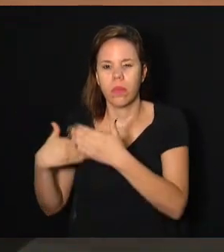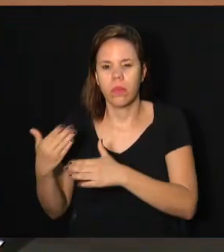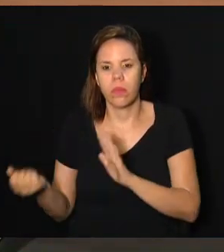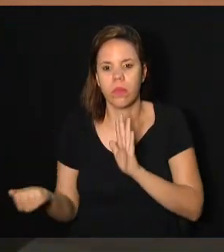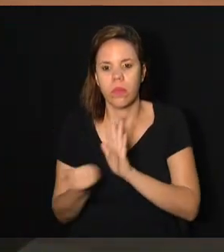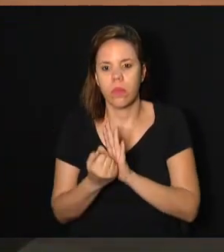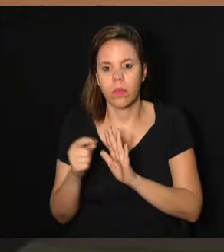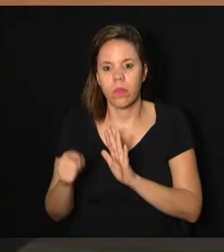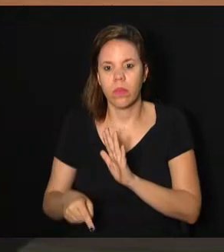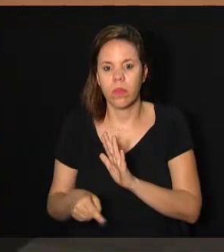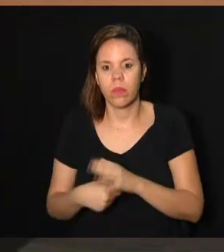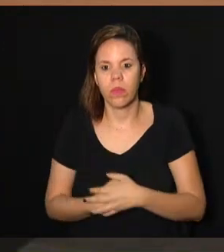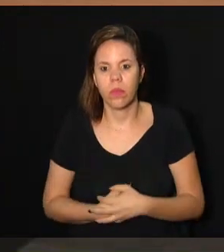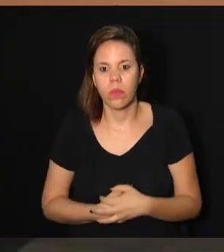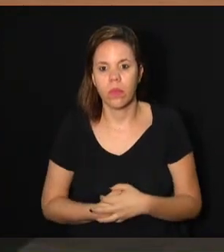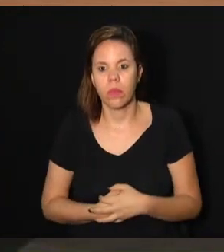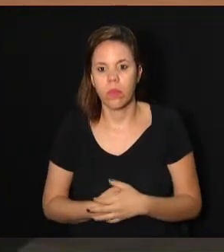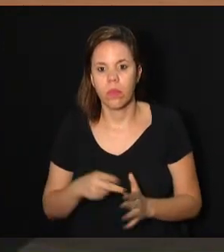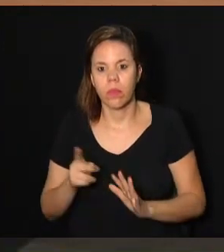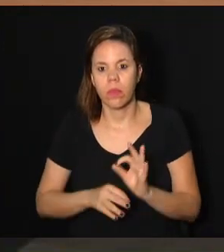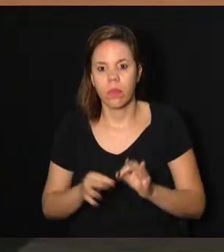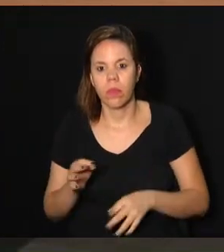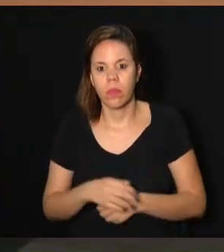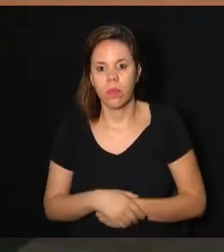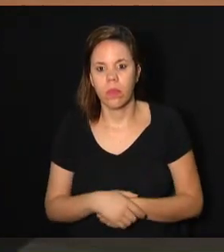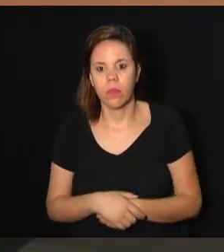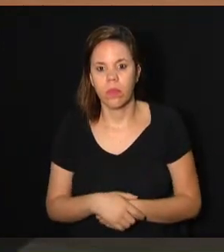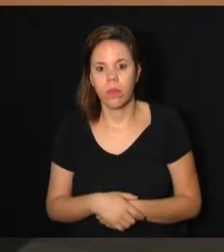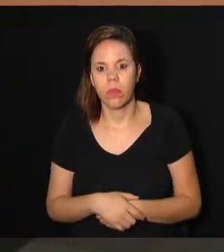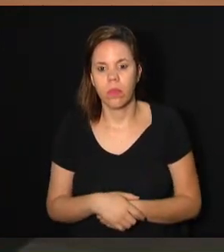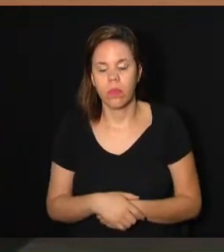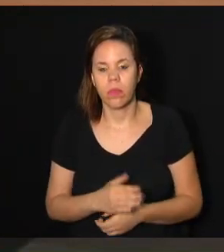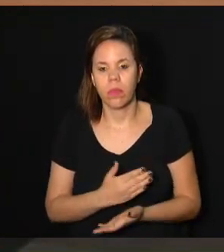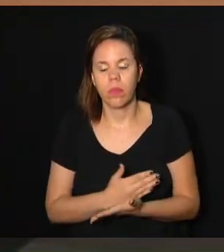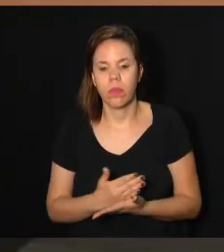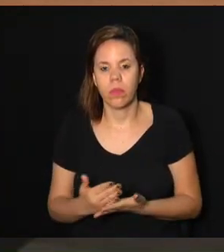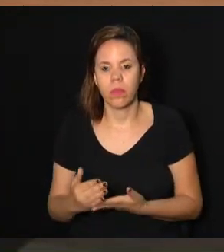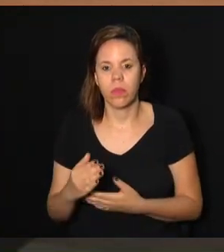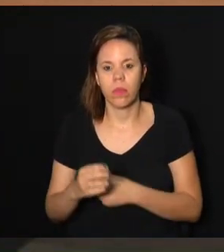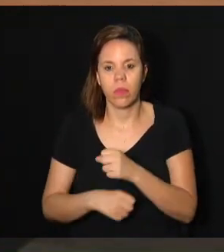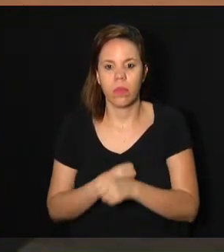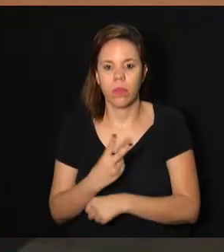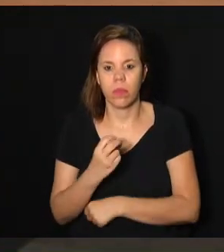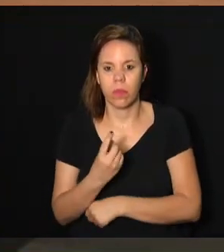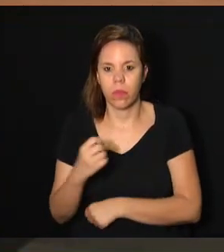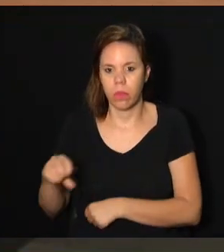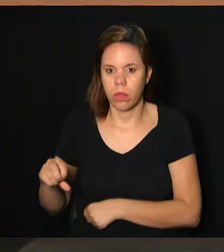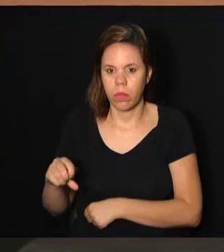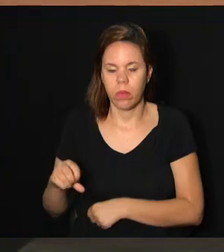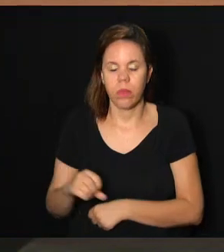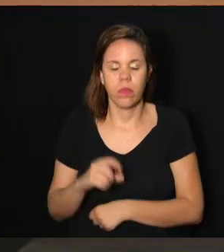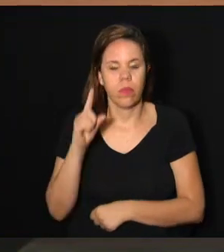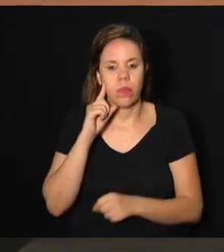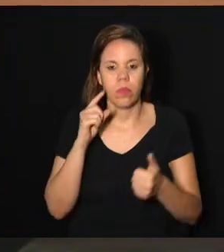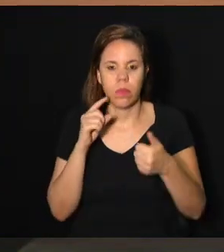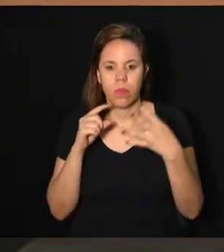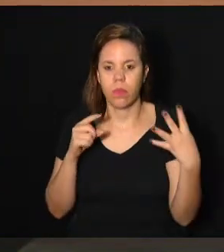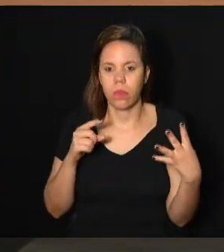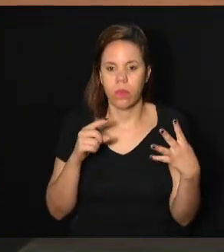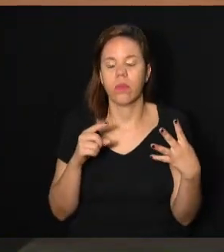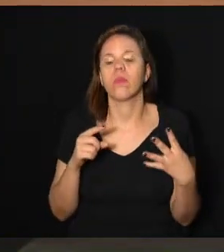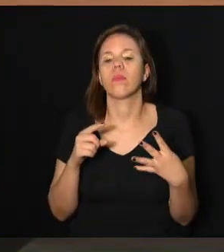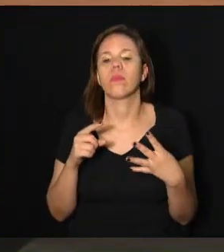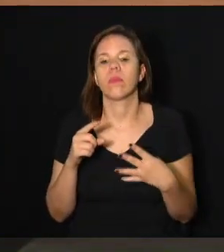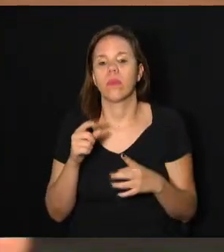protocolei esse projeto, logo no início de 2019, 14 de janeiro de 2019,